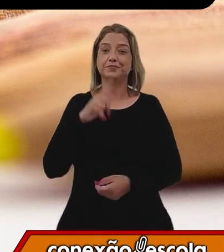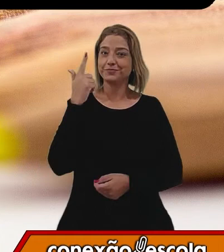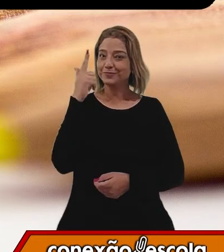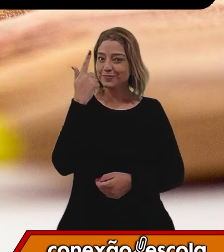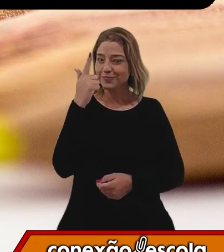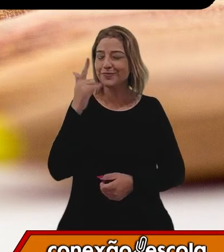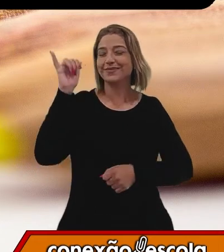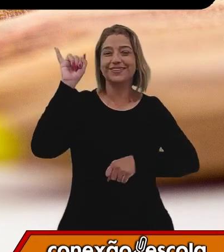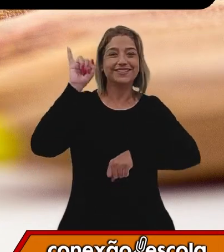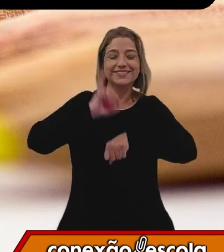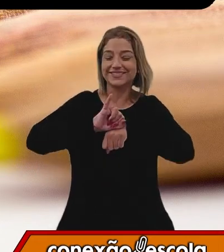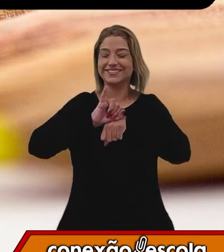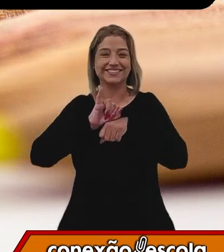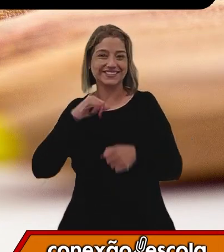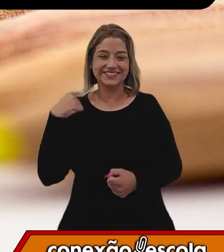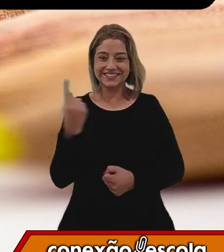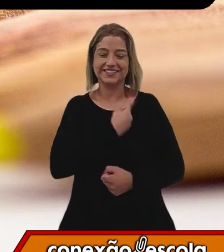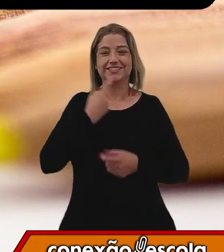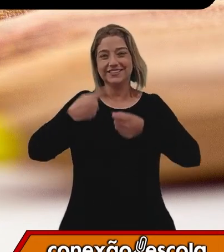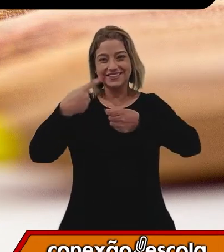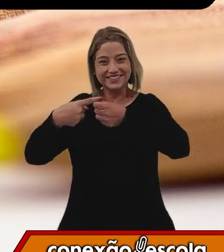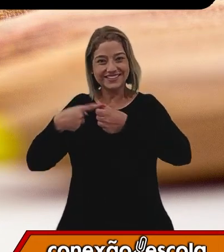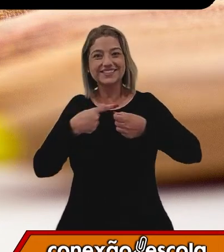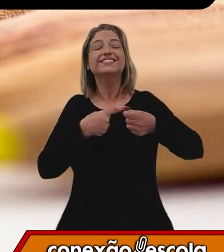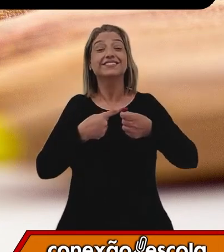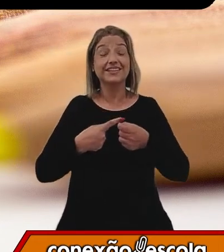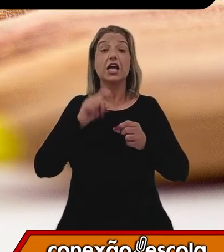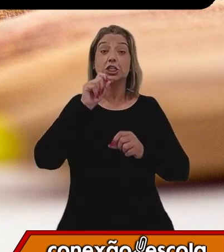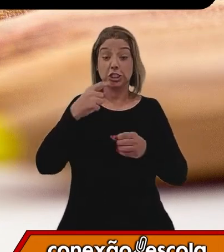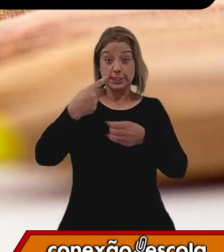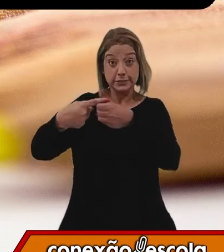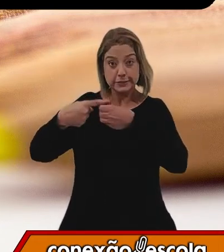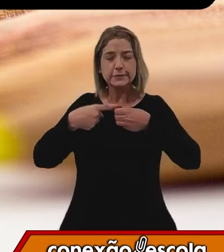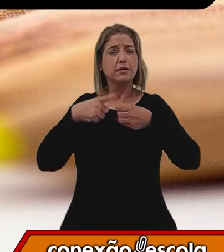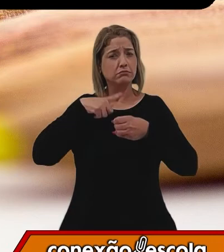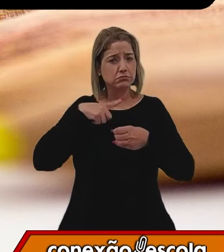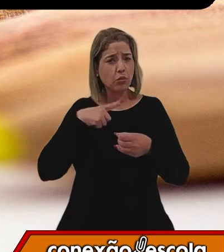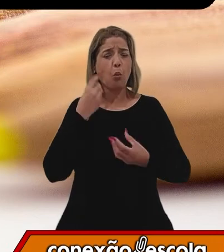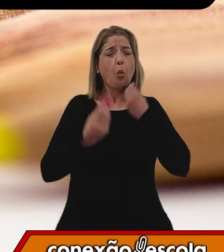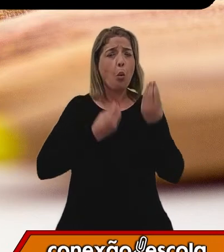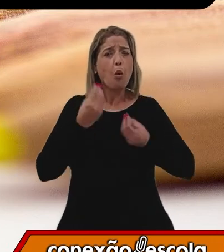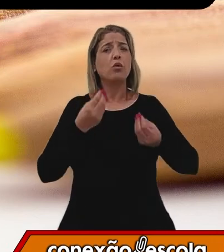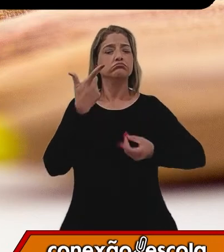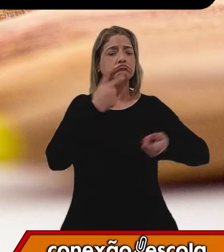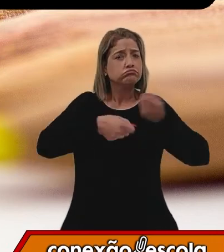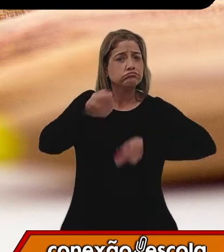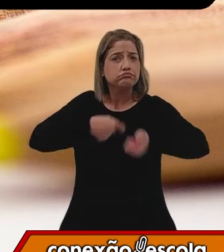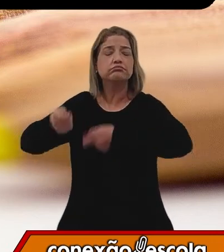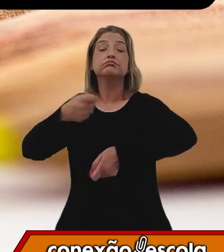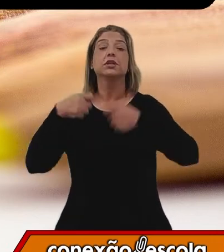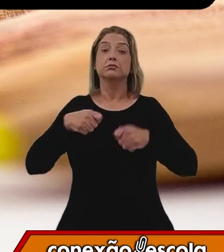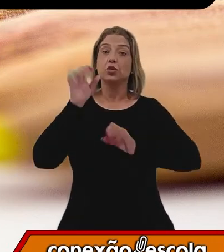Goiânia, nossa cidade. Para que a nossa cidade funcione, é necessária